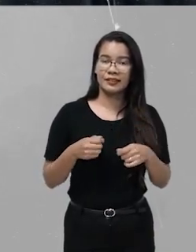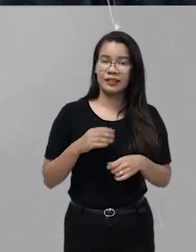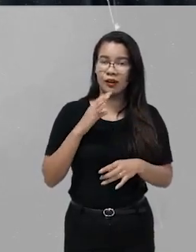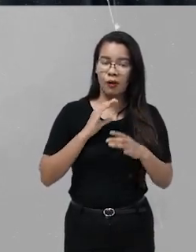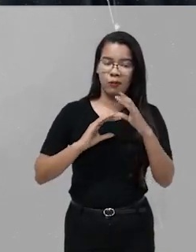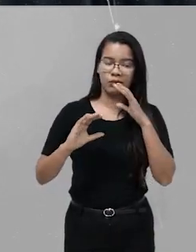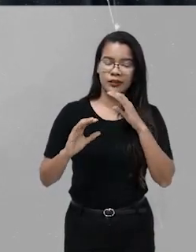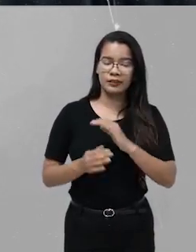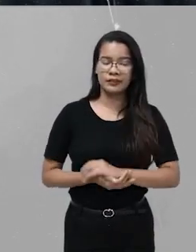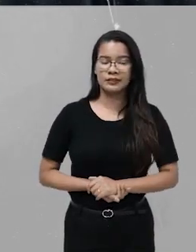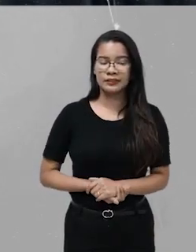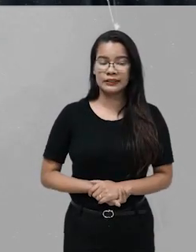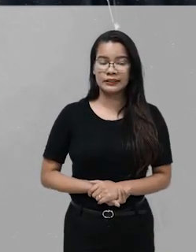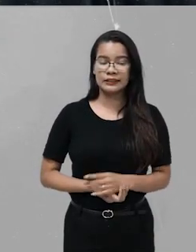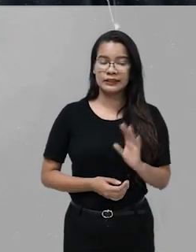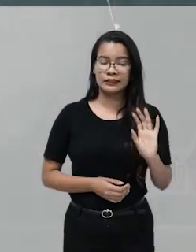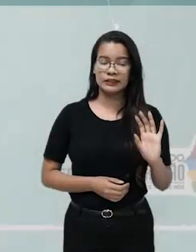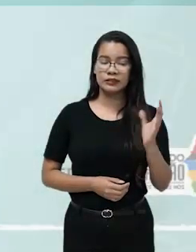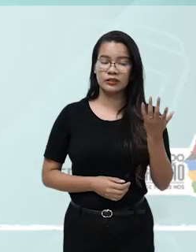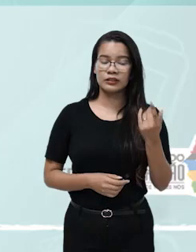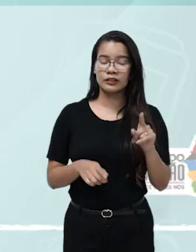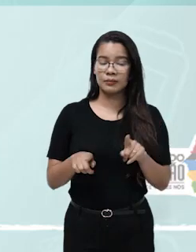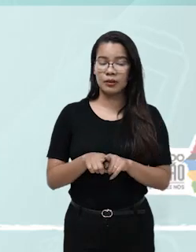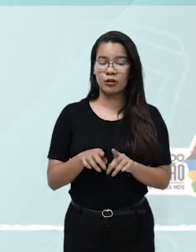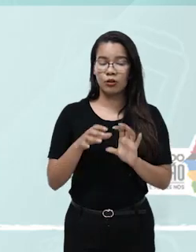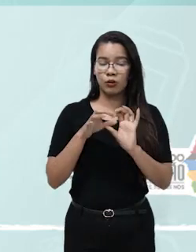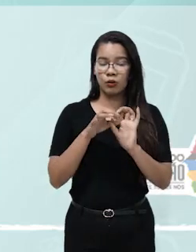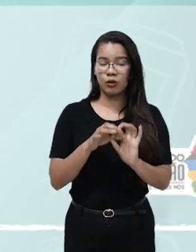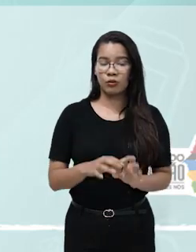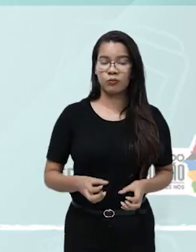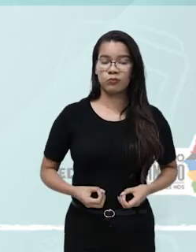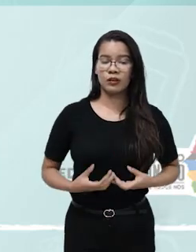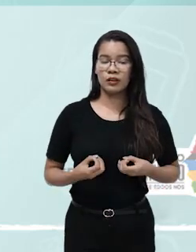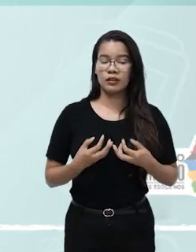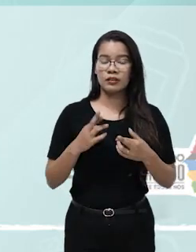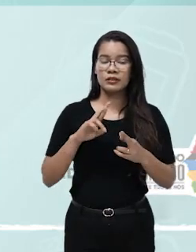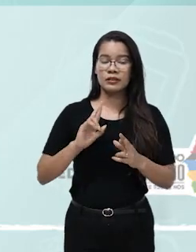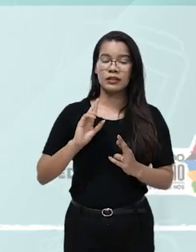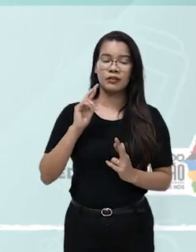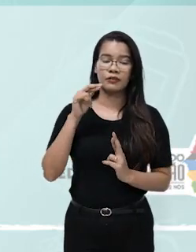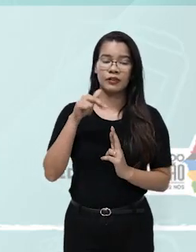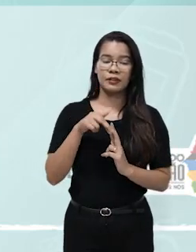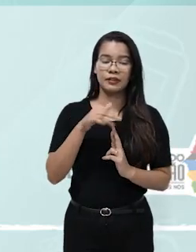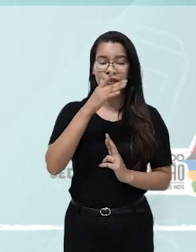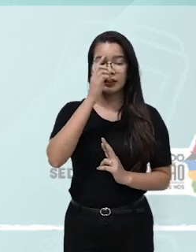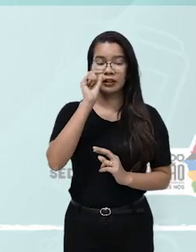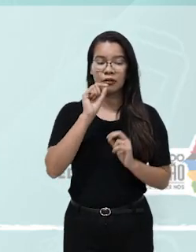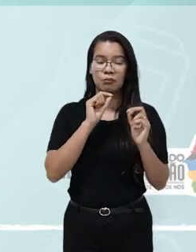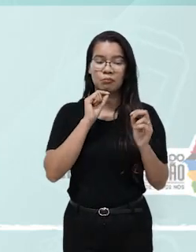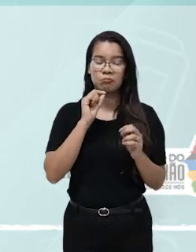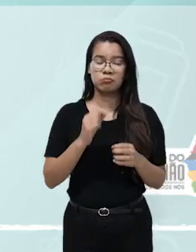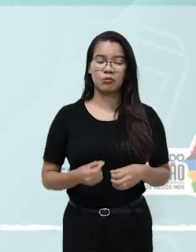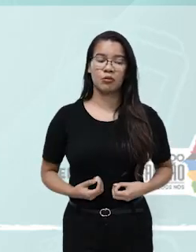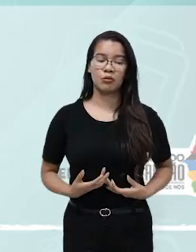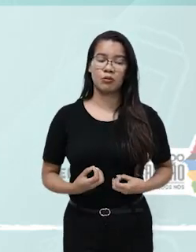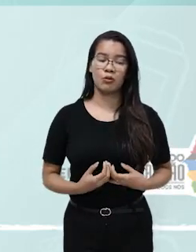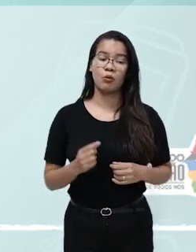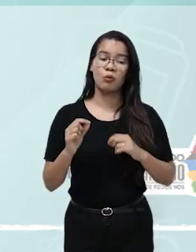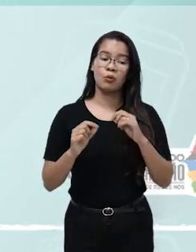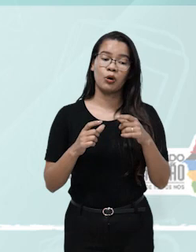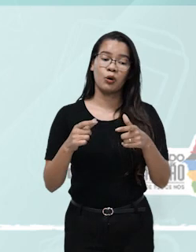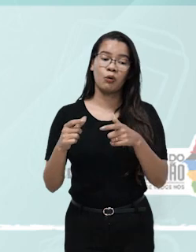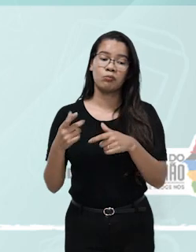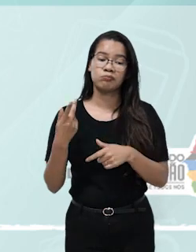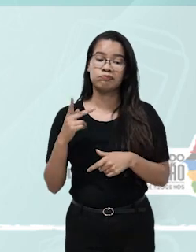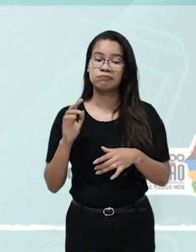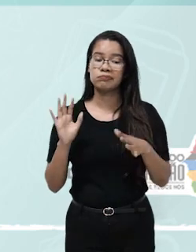comunicativas. Situações e o contexto de produção se refere a quem produz. Por exemplo, o que, onde, para quem. Então, quando você escreve o texto, você está